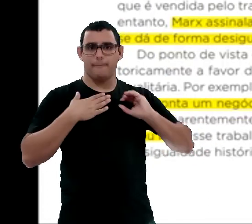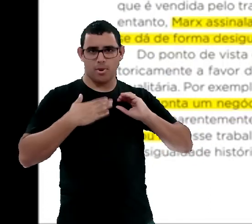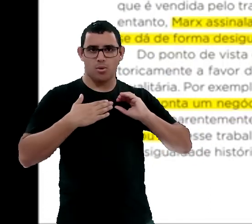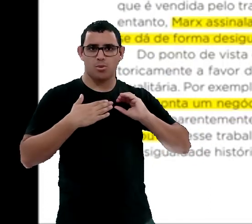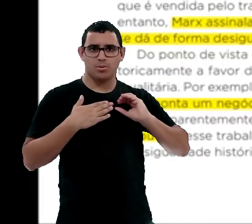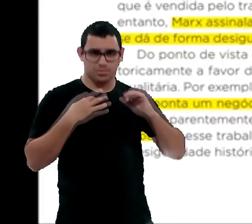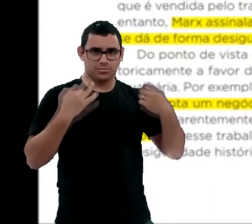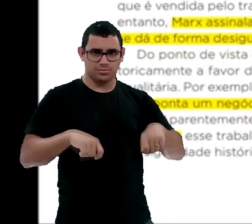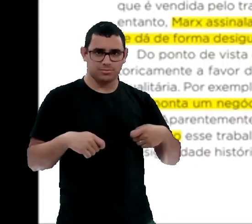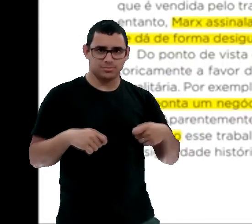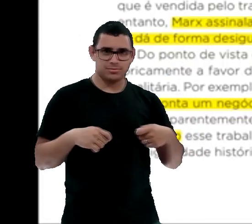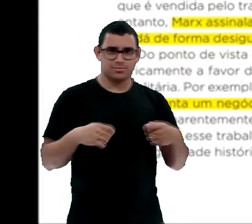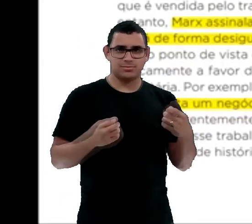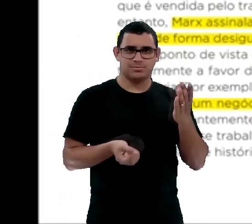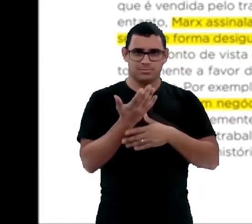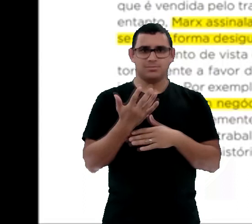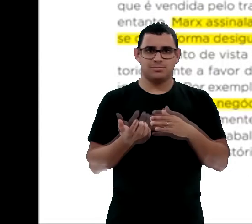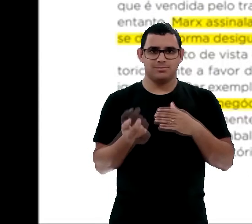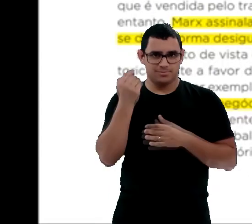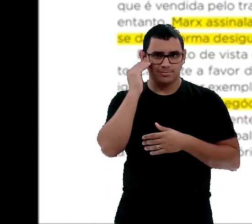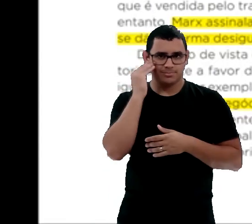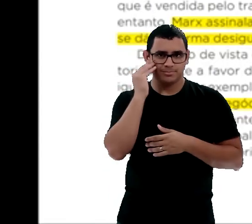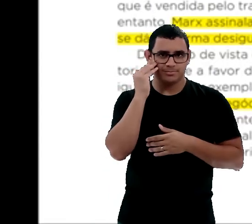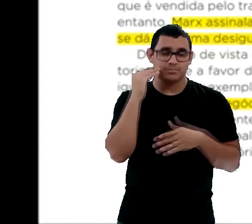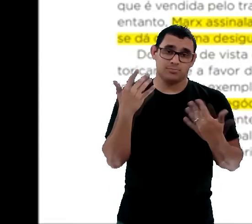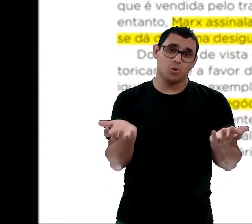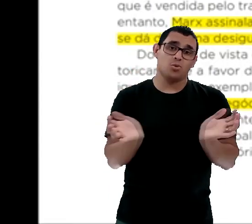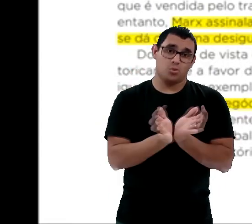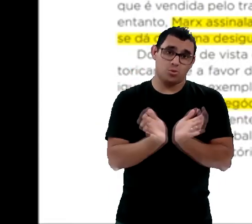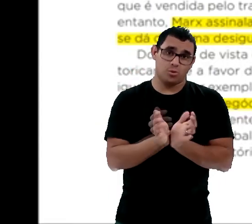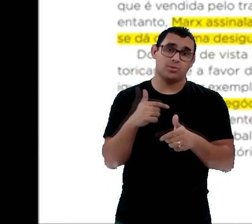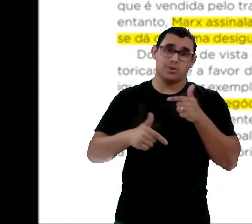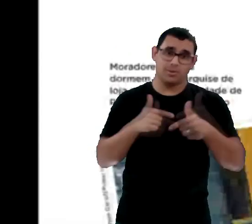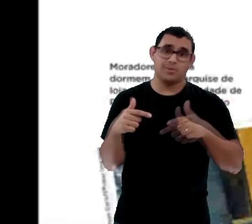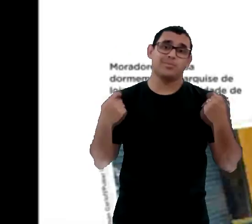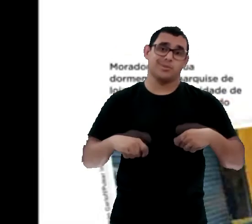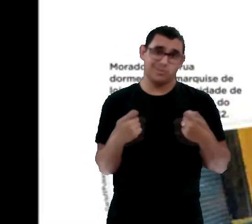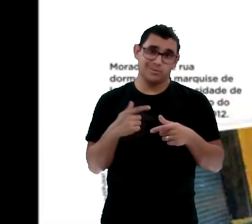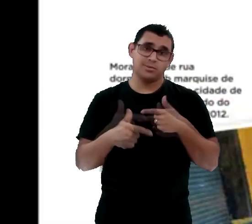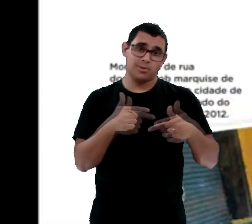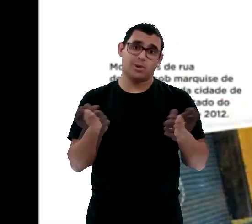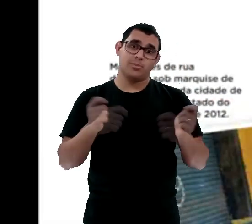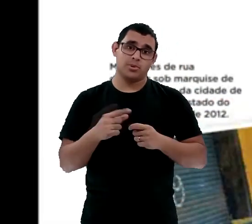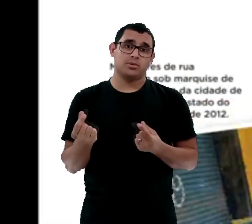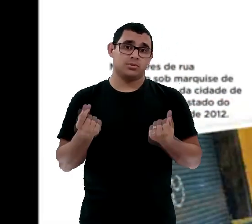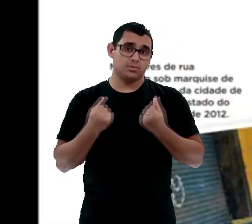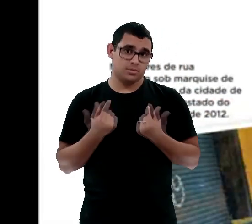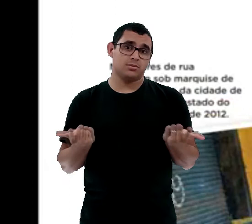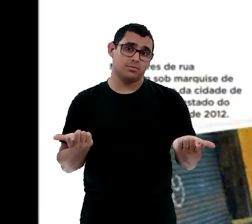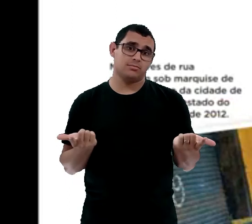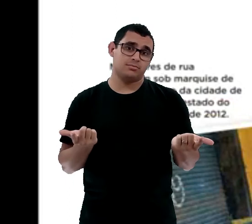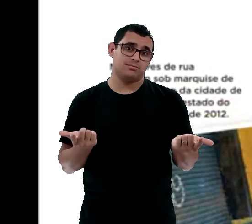Ele monta um negócio, contrata, e o trabalhador pode aceitar ou não, mas como indivíduo particular. Porém,